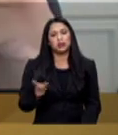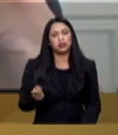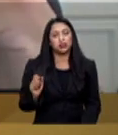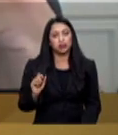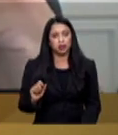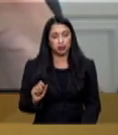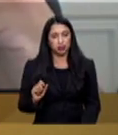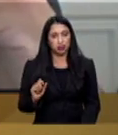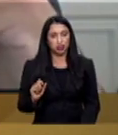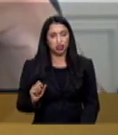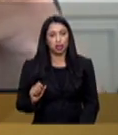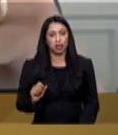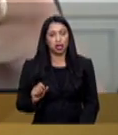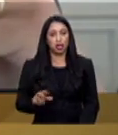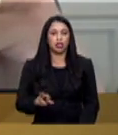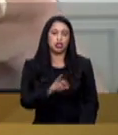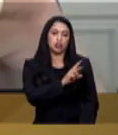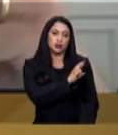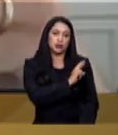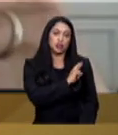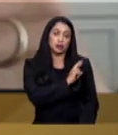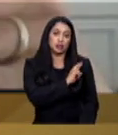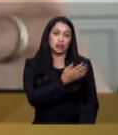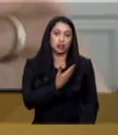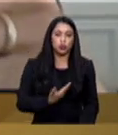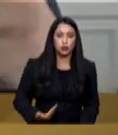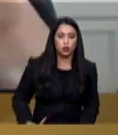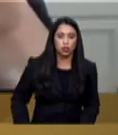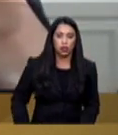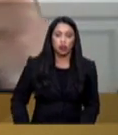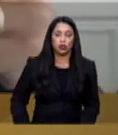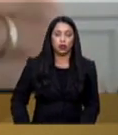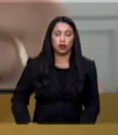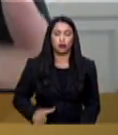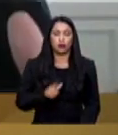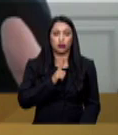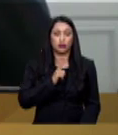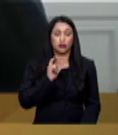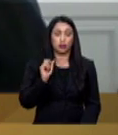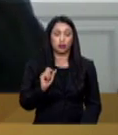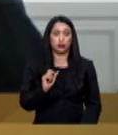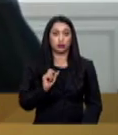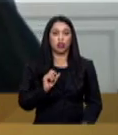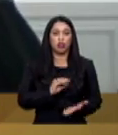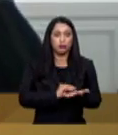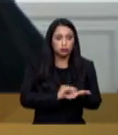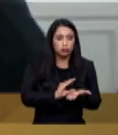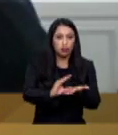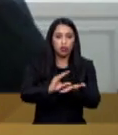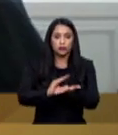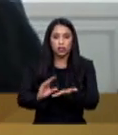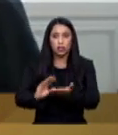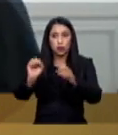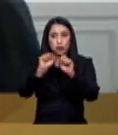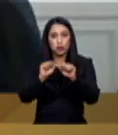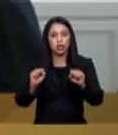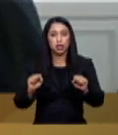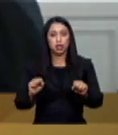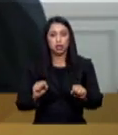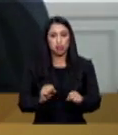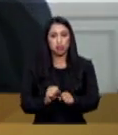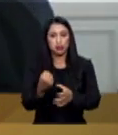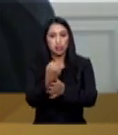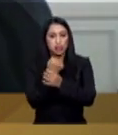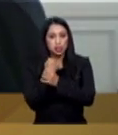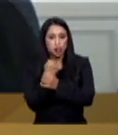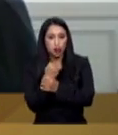não retira a responsabilidade dos governos em investir mais no sistema socioeducativo,